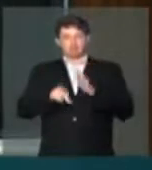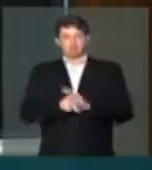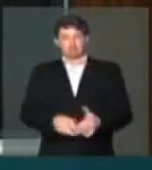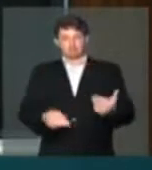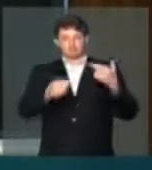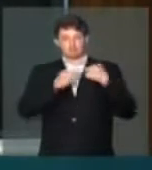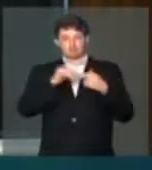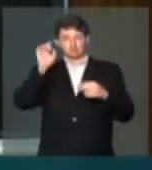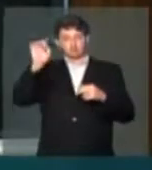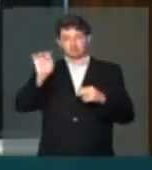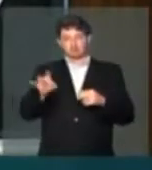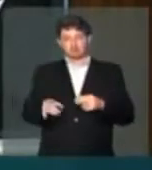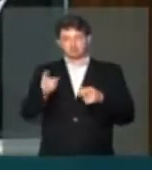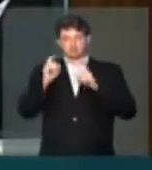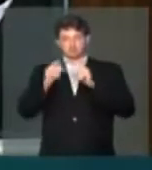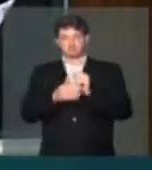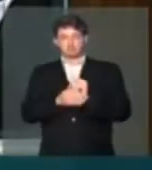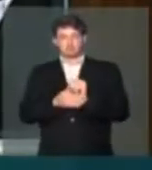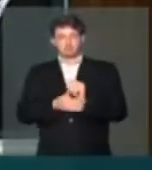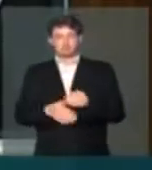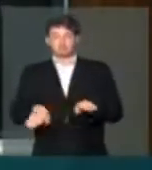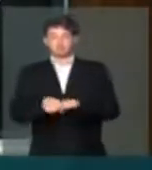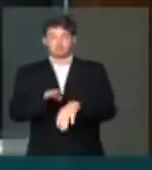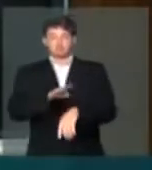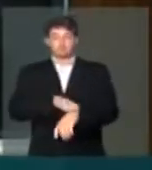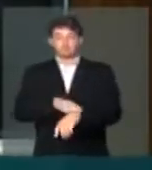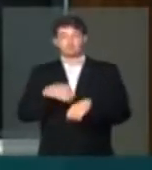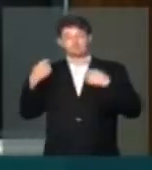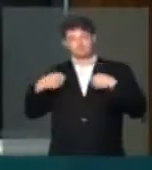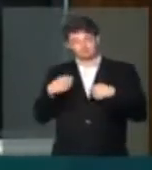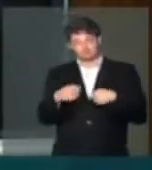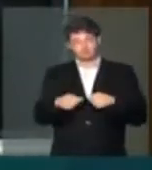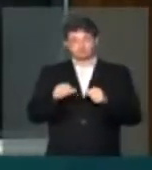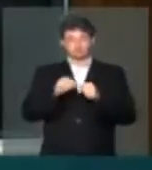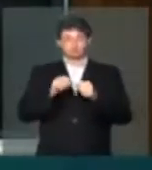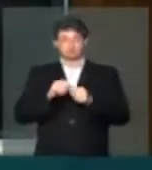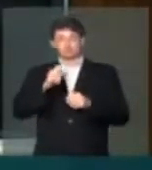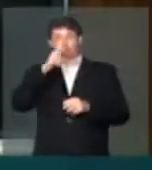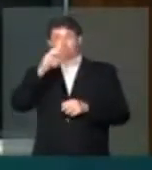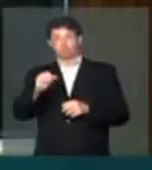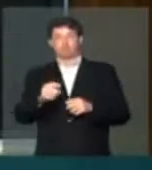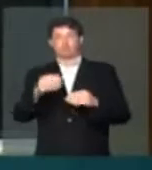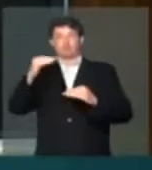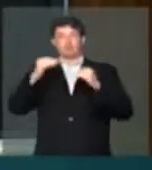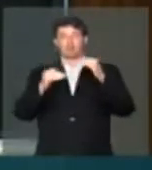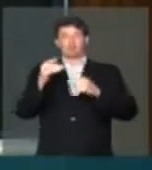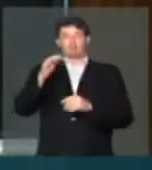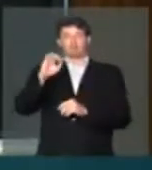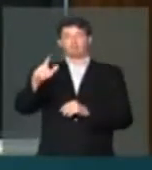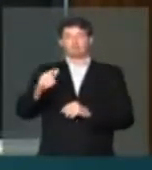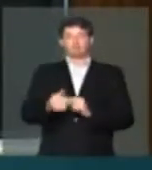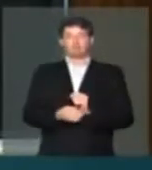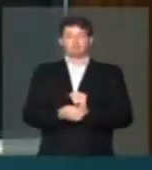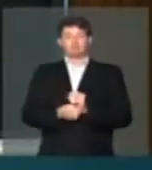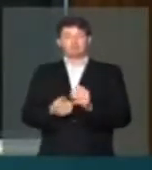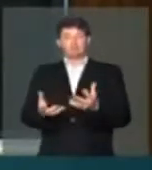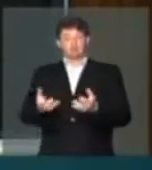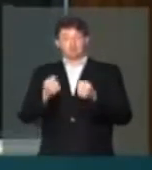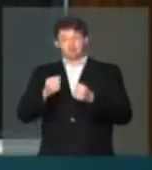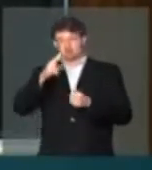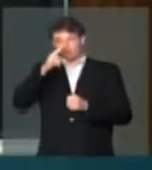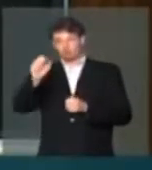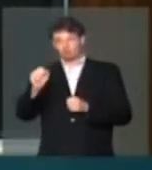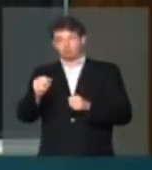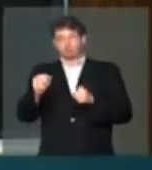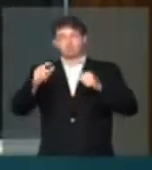obrigações de cada instância administrativa. Ao mesmo tempo, precisamos manter sólido o equilíbrio fiscal, atendendo através do